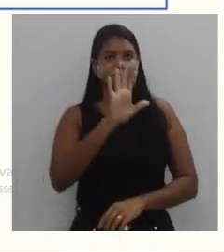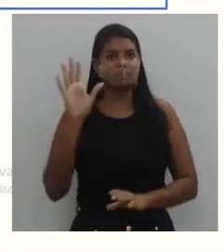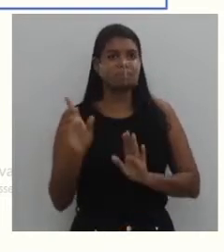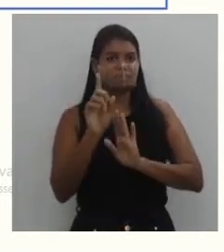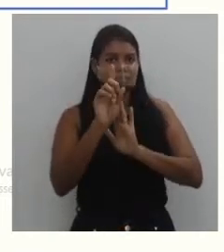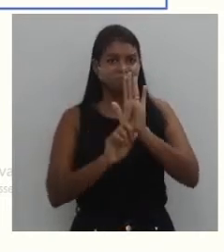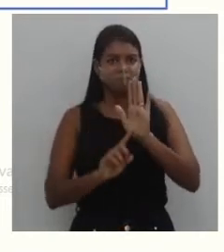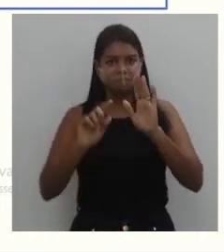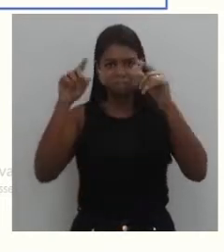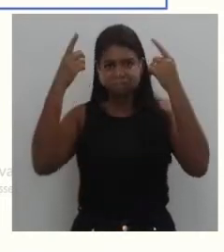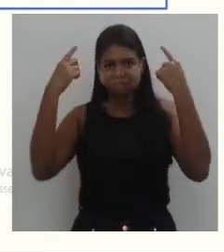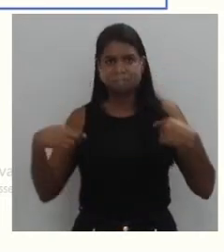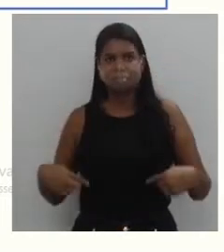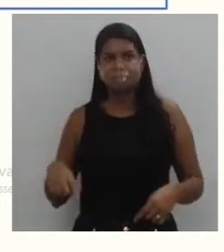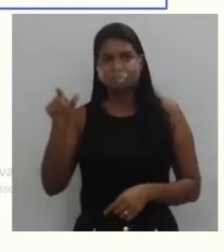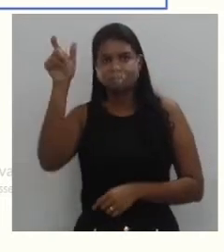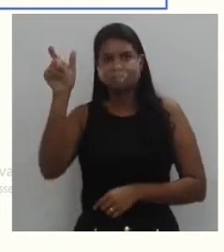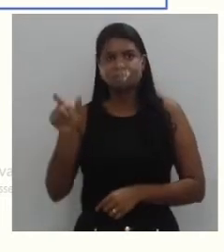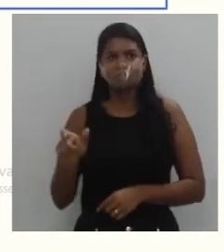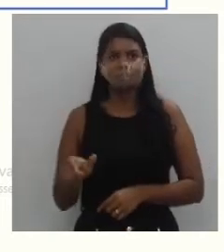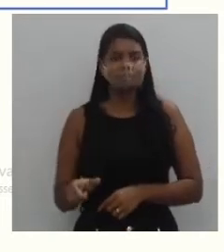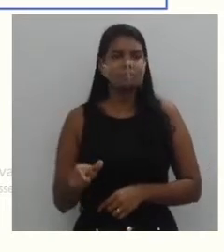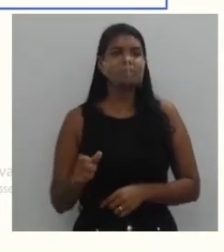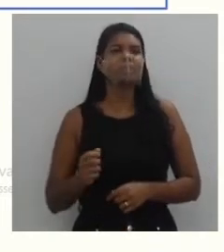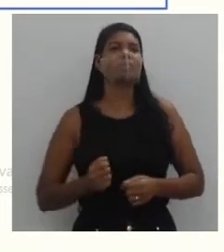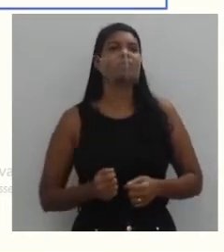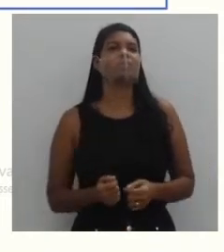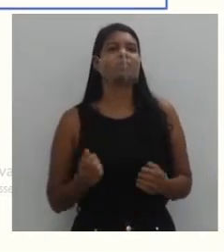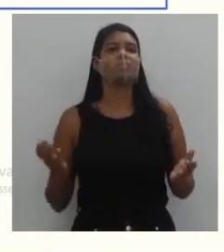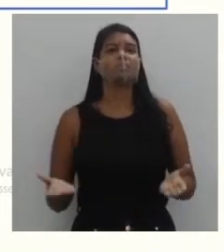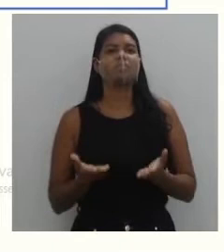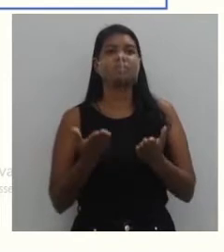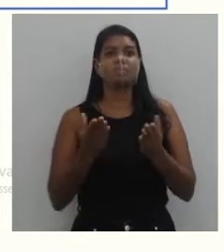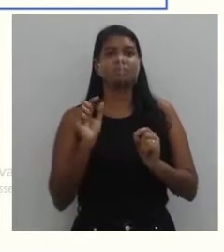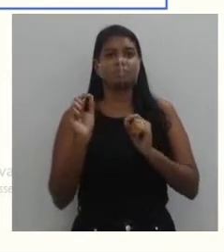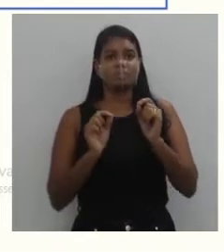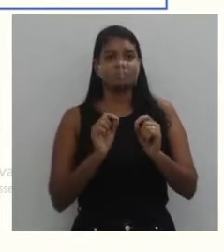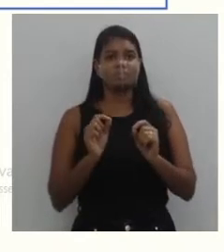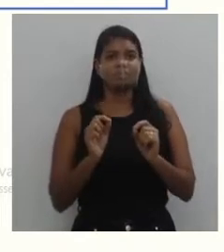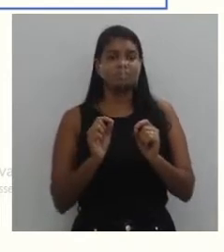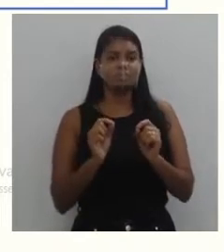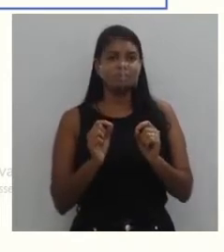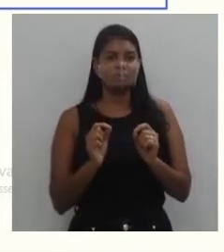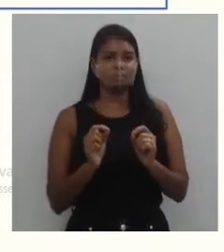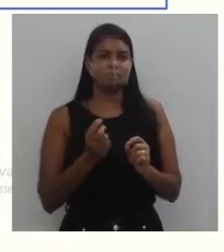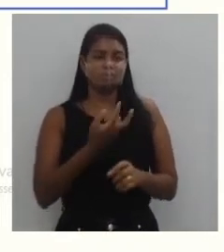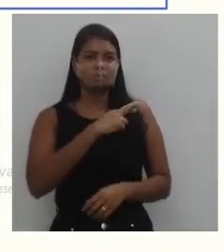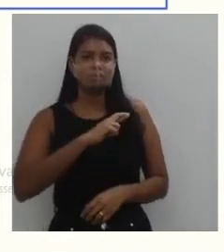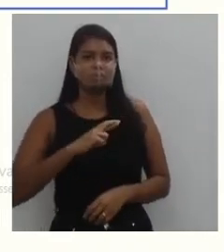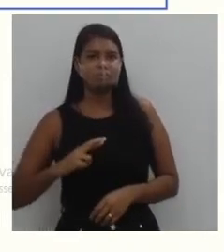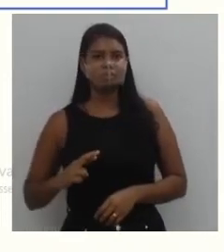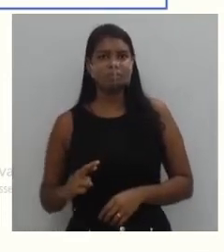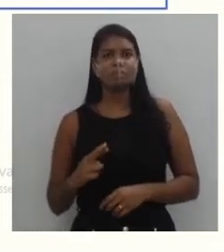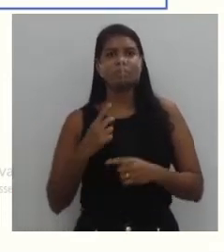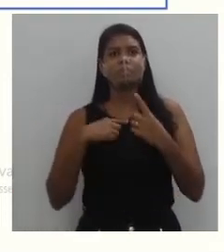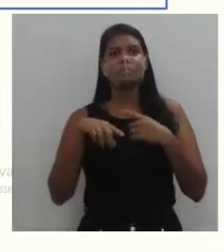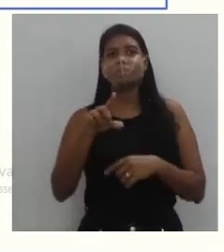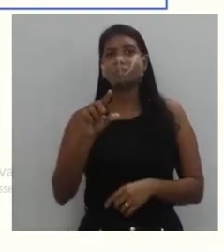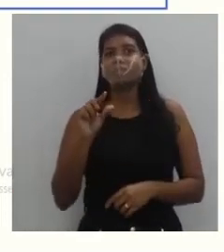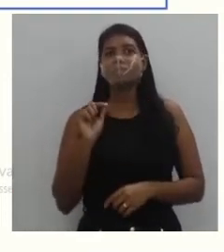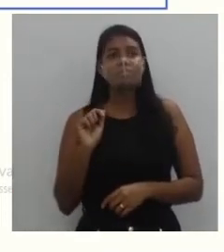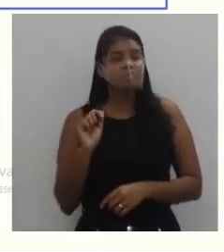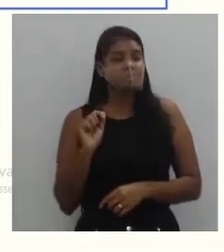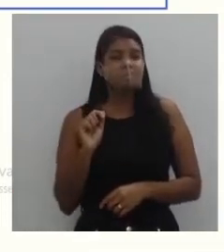dos Direitos Humanos. A declaração, estabelece que a manifestação da religião pode ser no